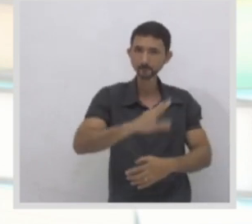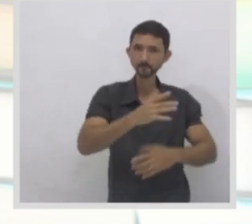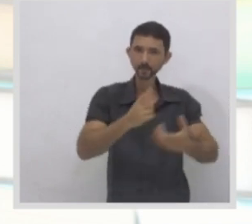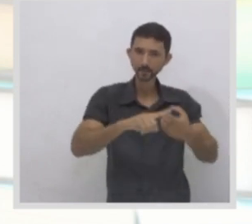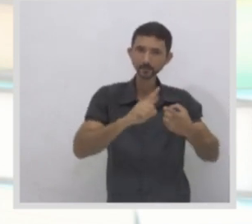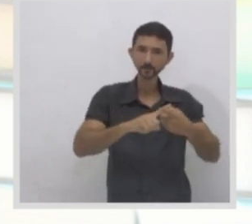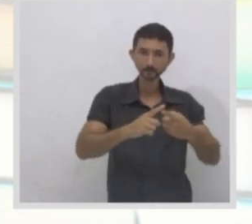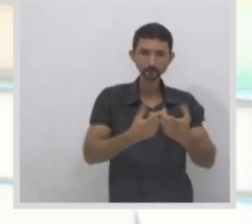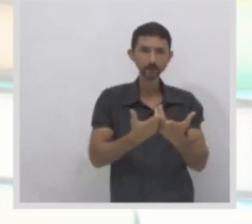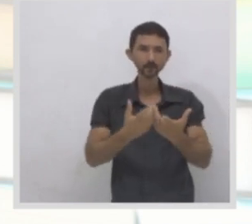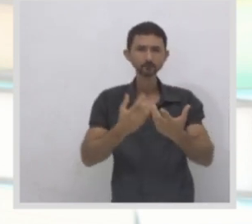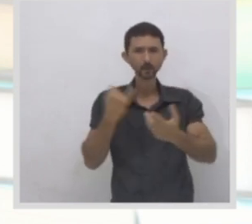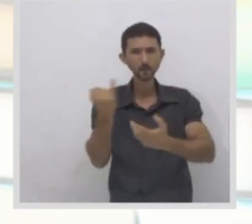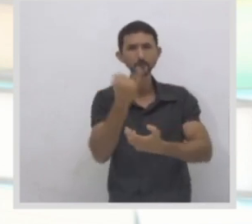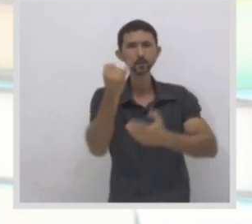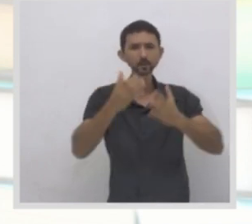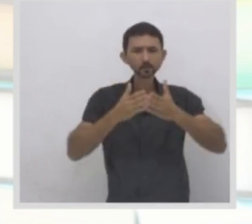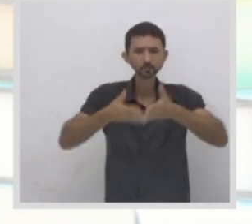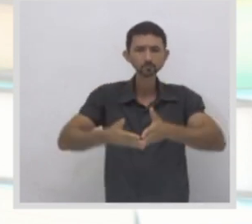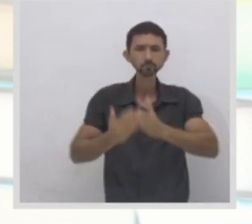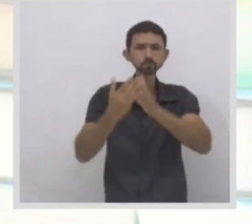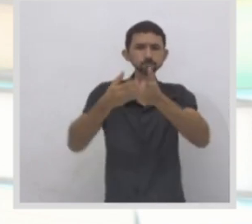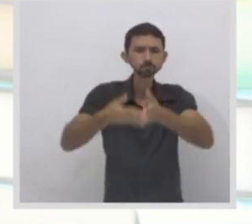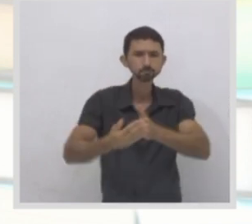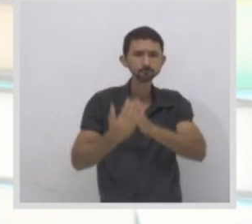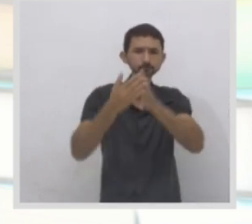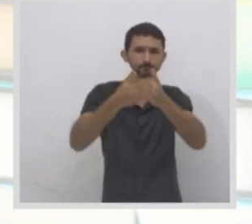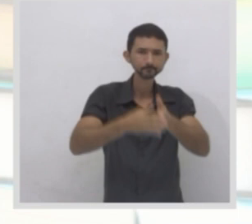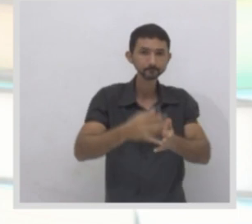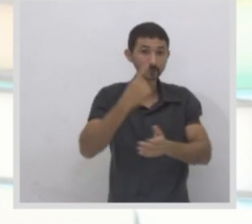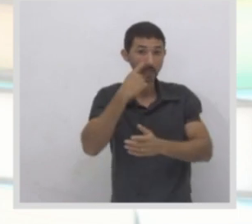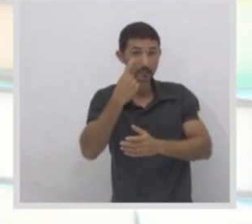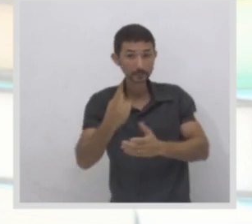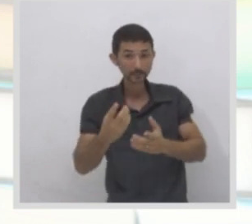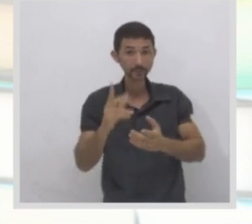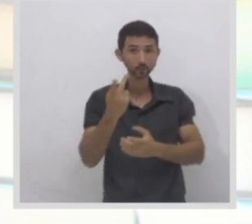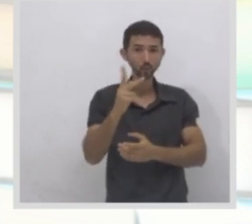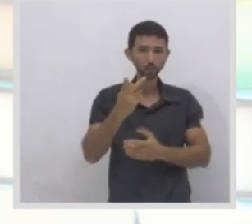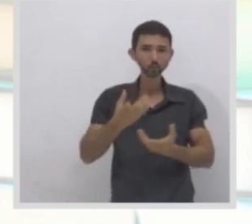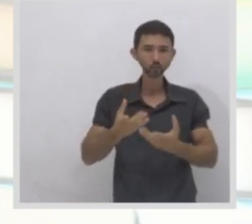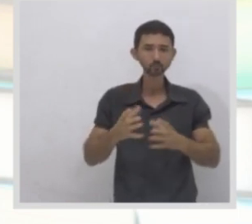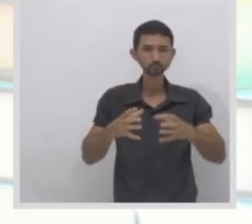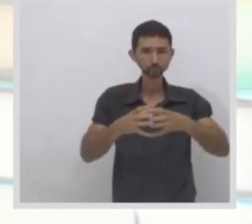grandes navegações, né, impulsionada pelos interesses comuns dessas duas classes,